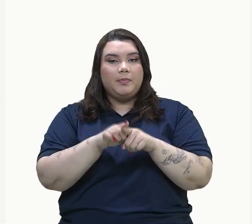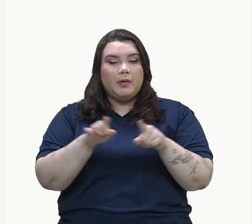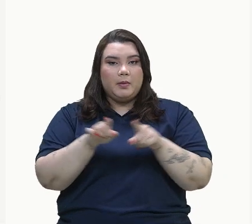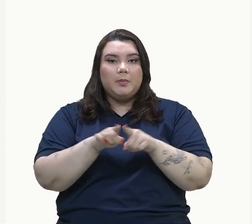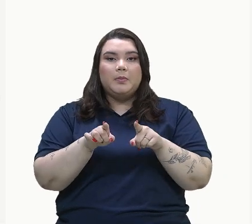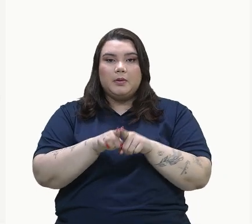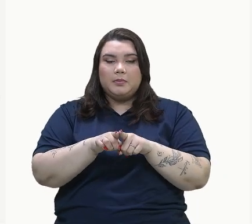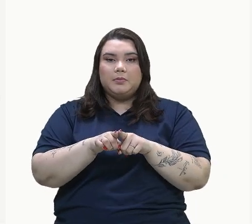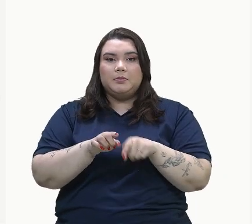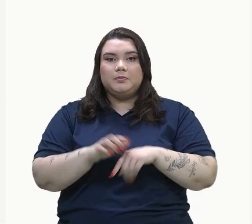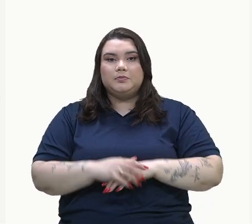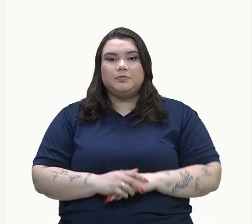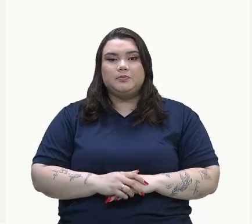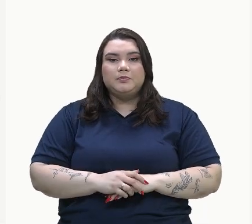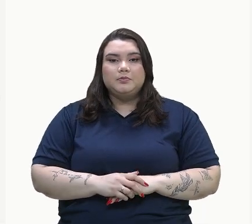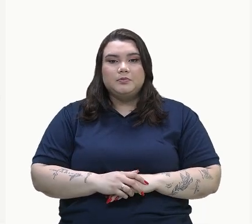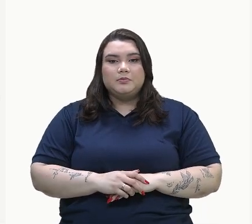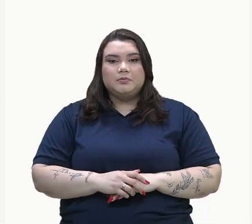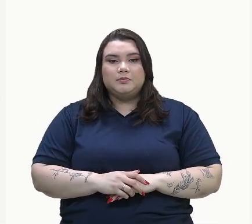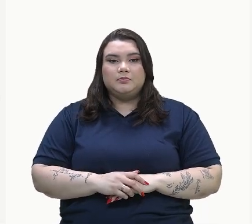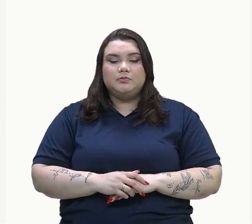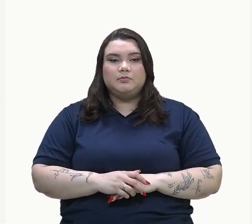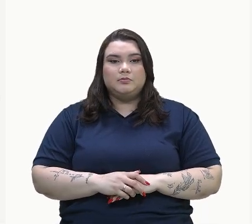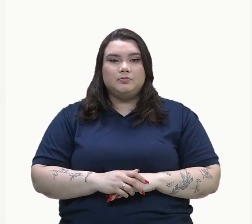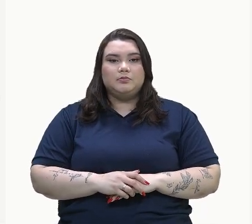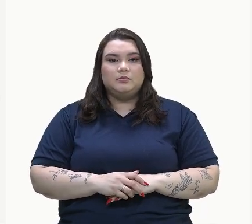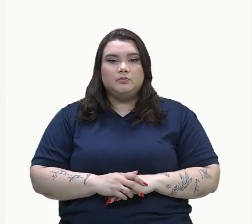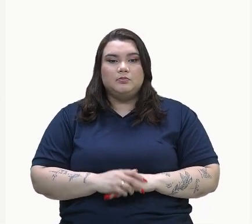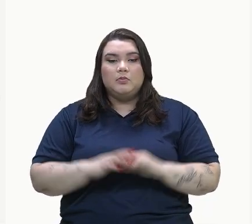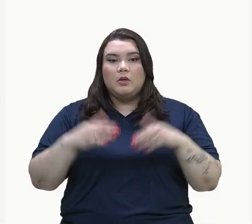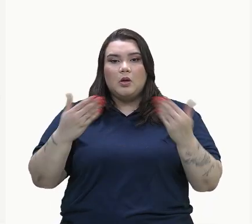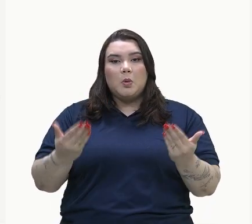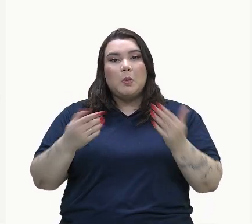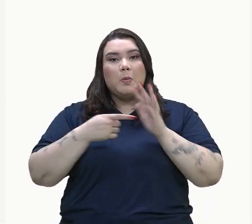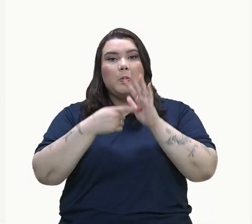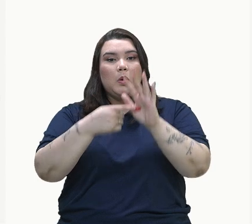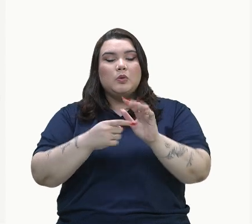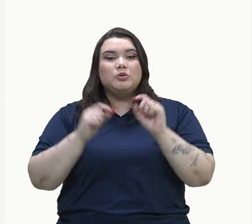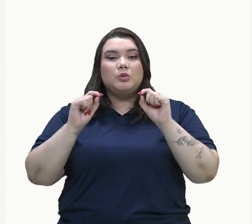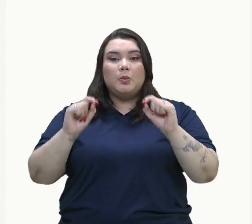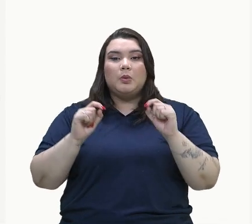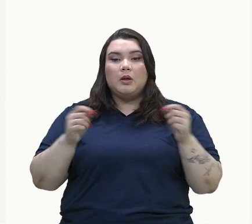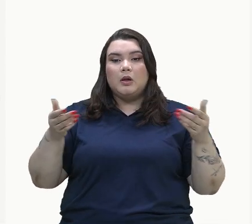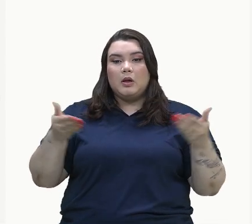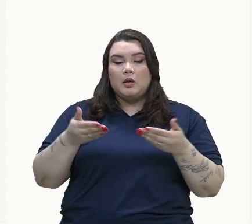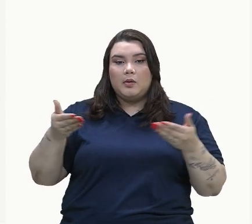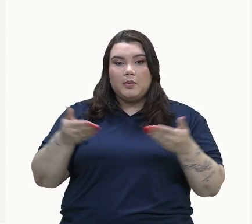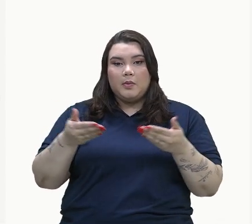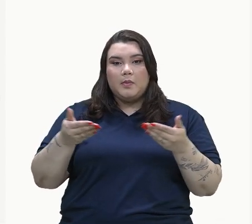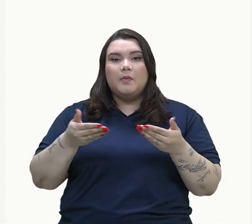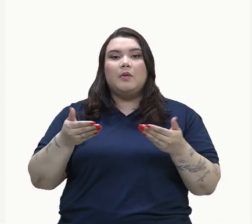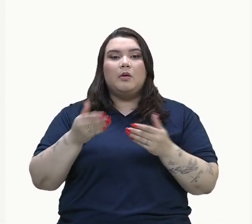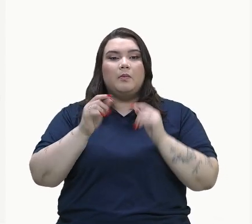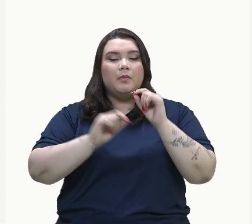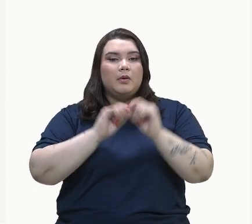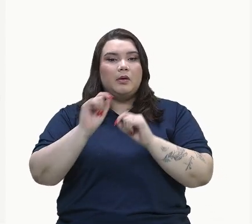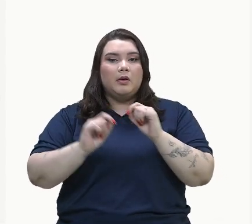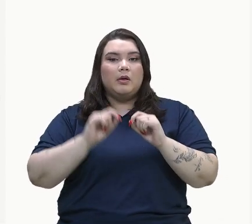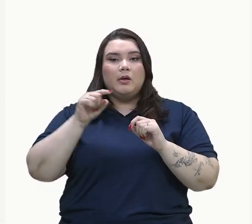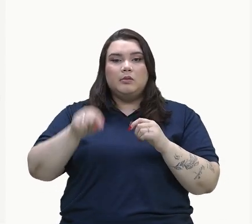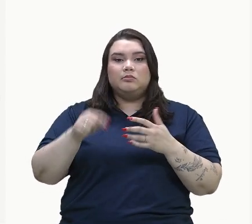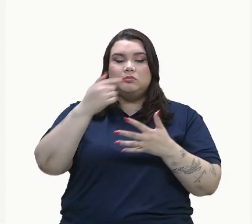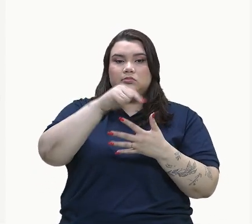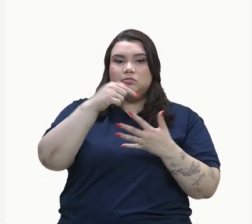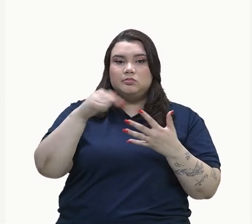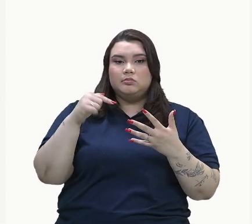formação do próprio solo. Eu tenho aqui um esqueminha para vocês que mostra, basicamente, esses